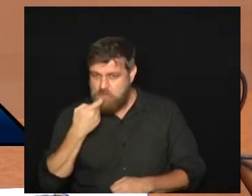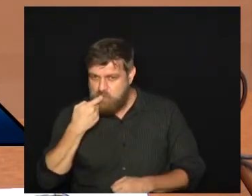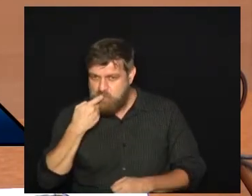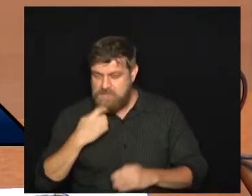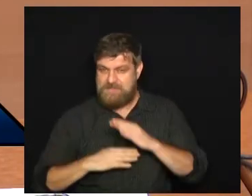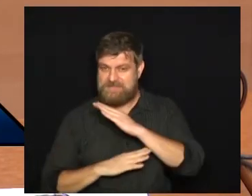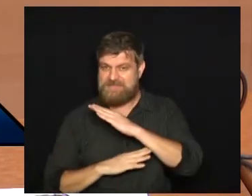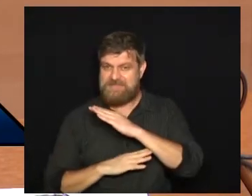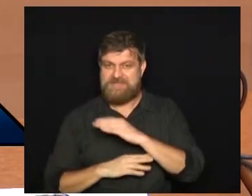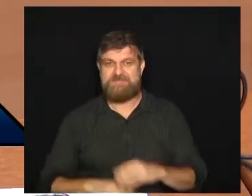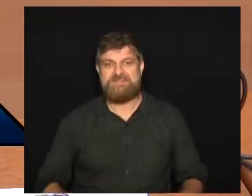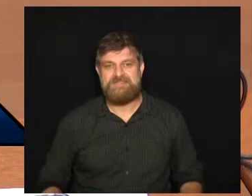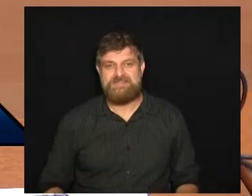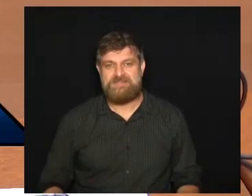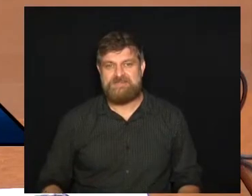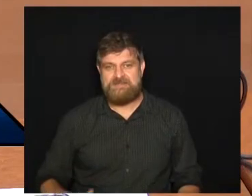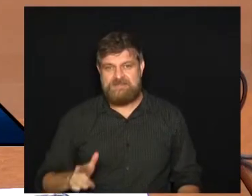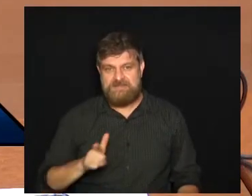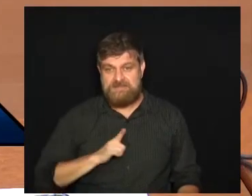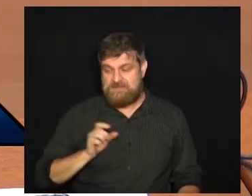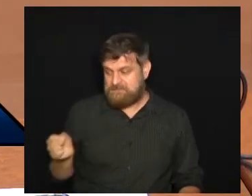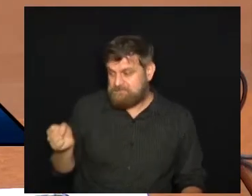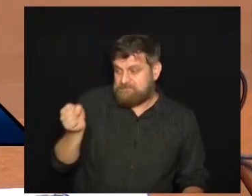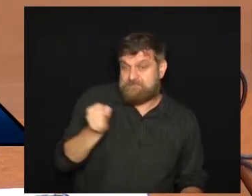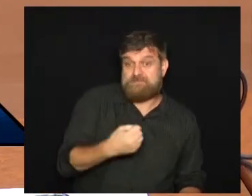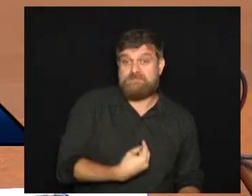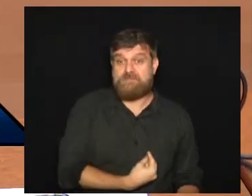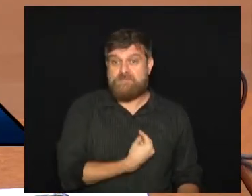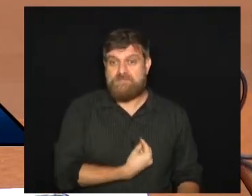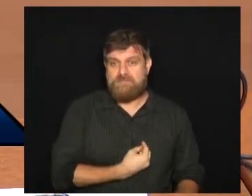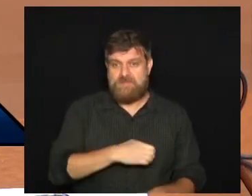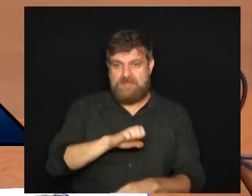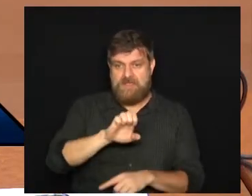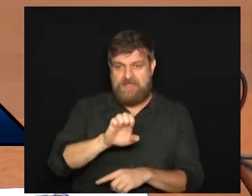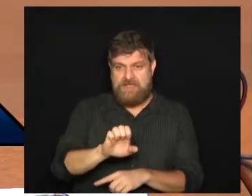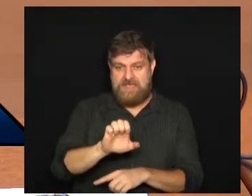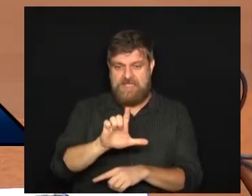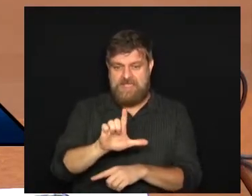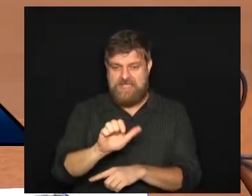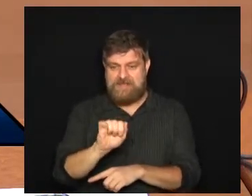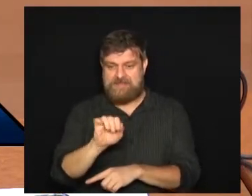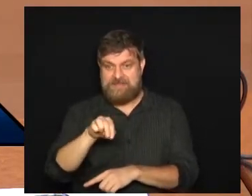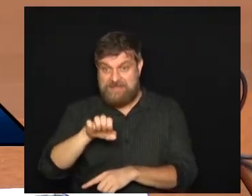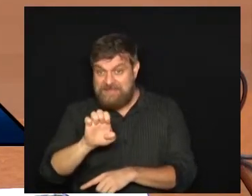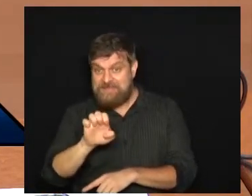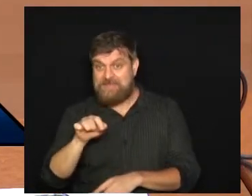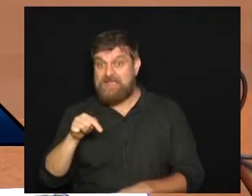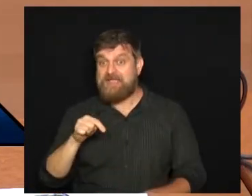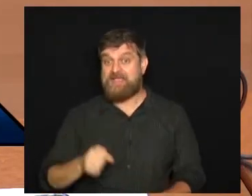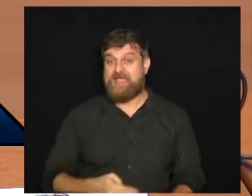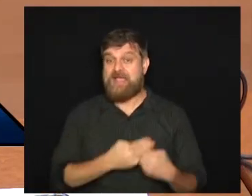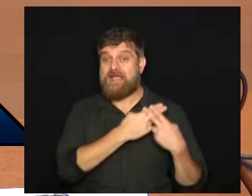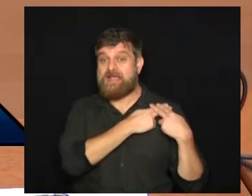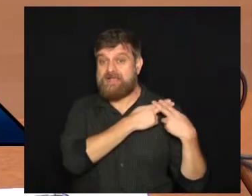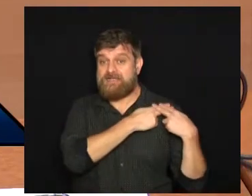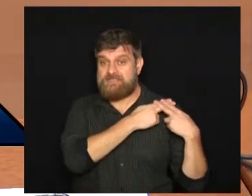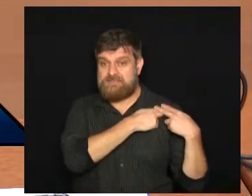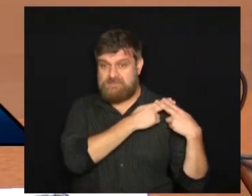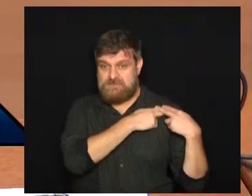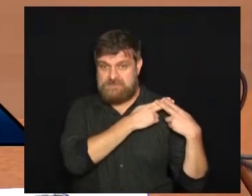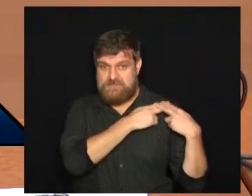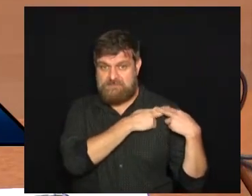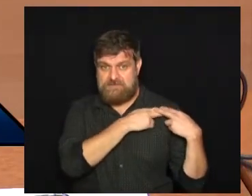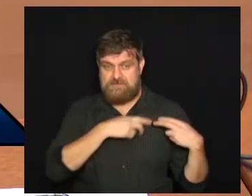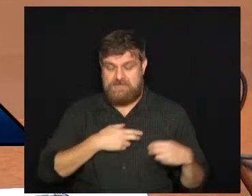Municipal de Campinas, nós vamos receber aqui a Elaine Marques, que é responsável por desenvolver